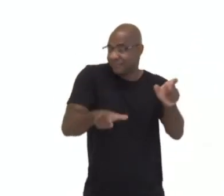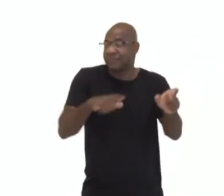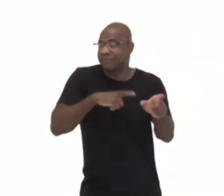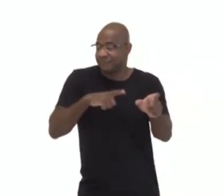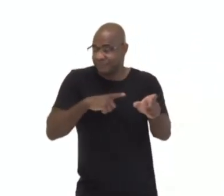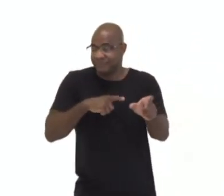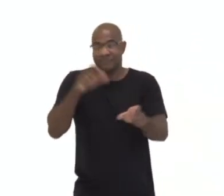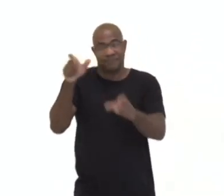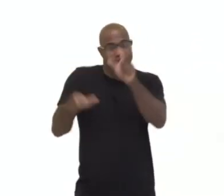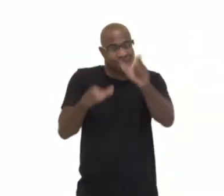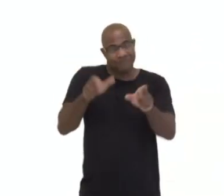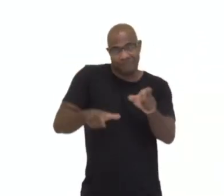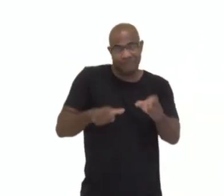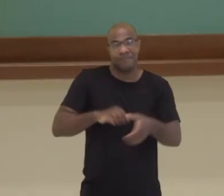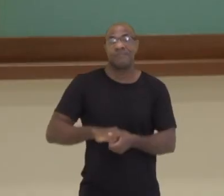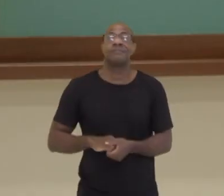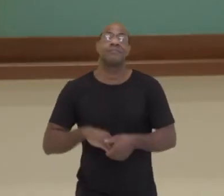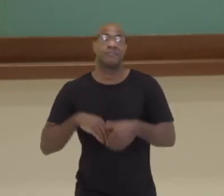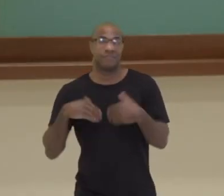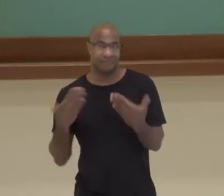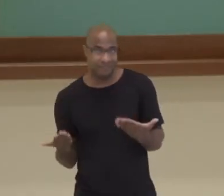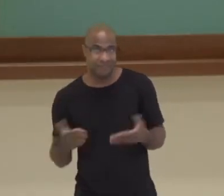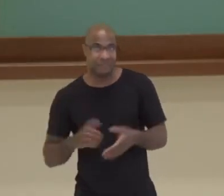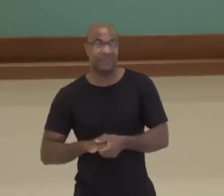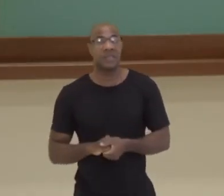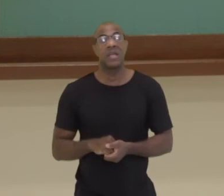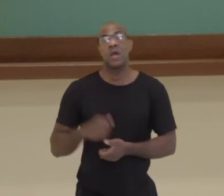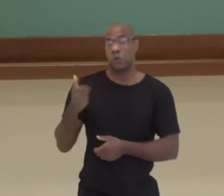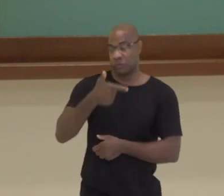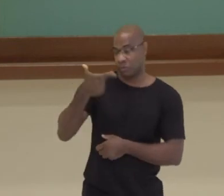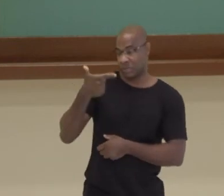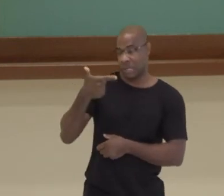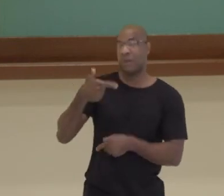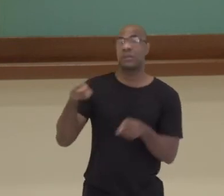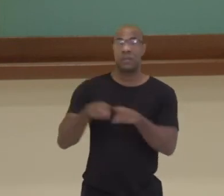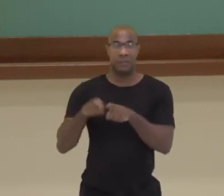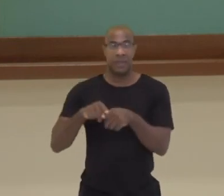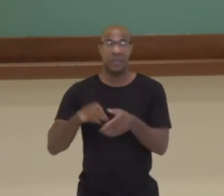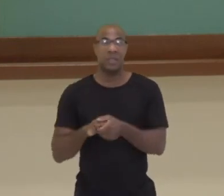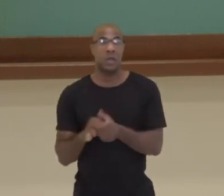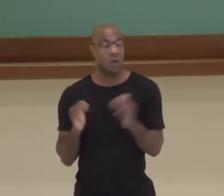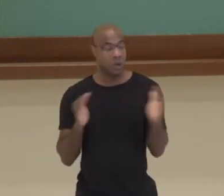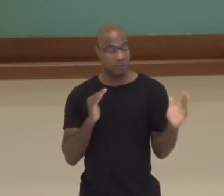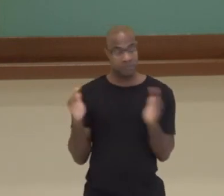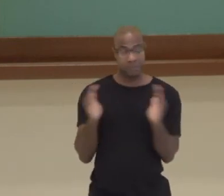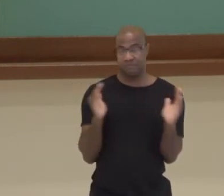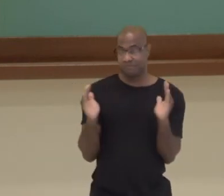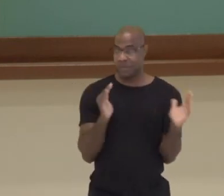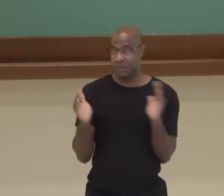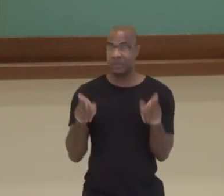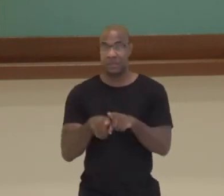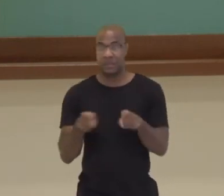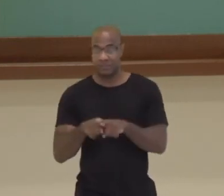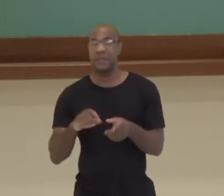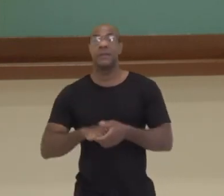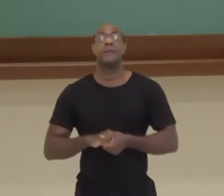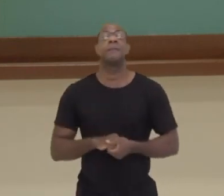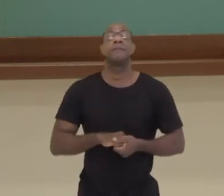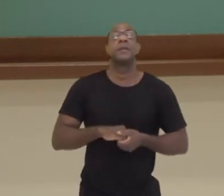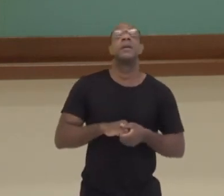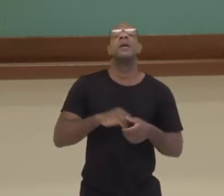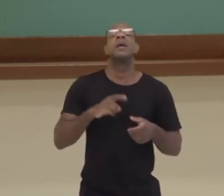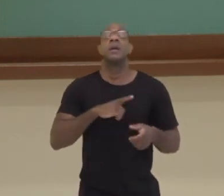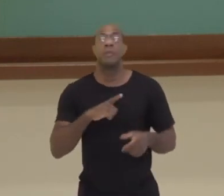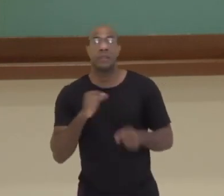protagonista, antagonista, personagens secundários. Posso ter o tempo cronológico, psicológico. Posso